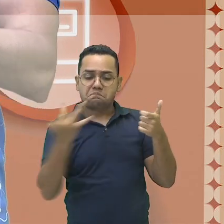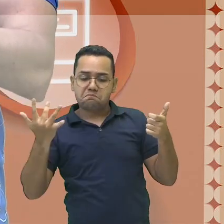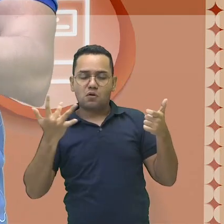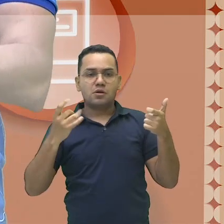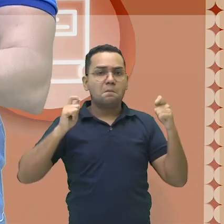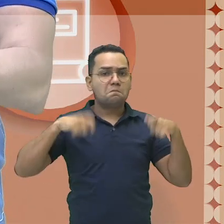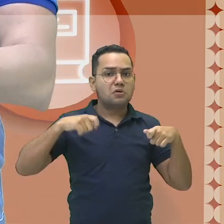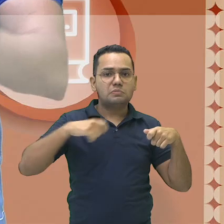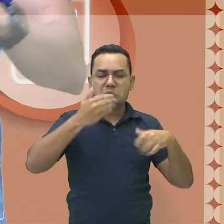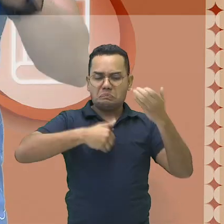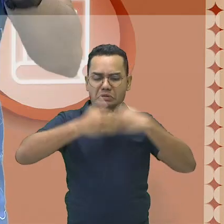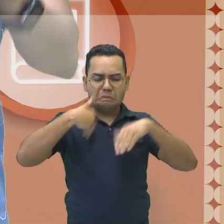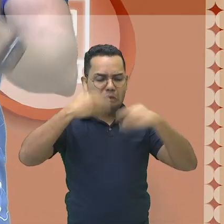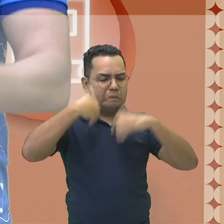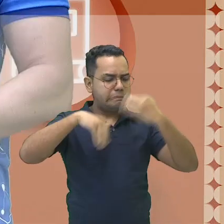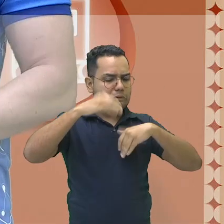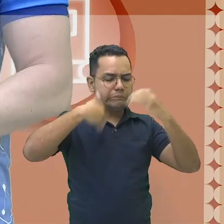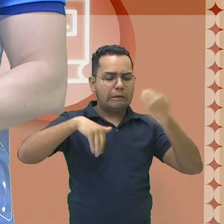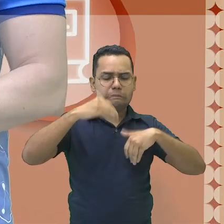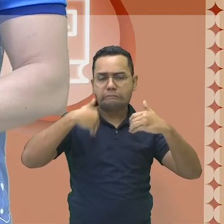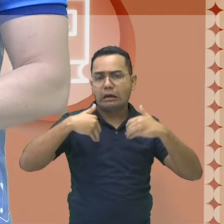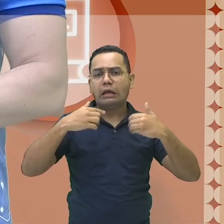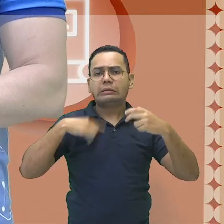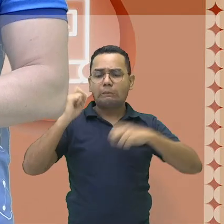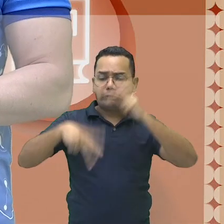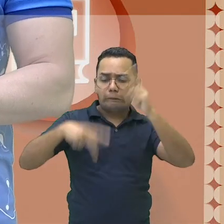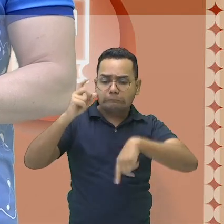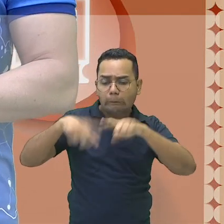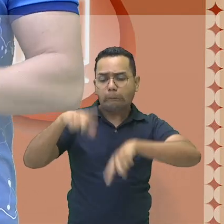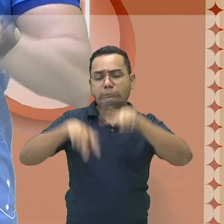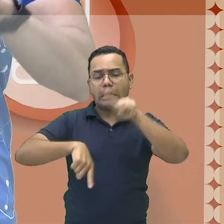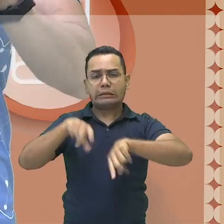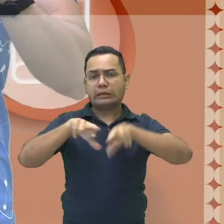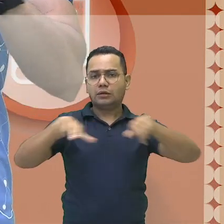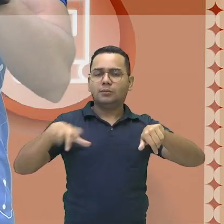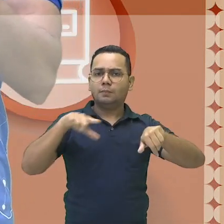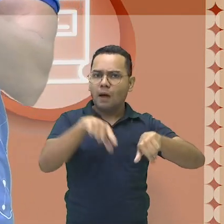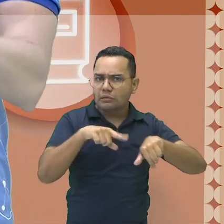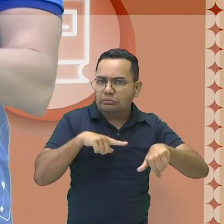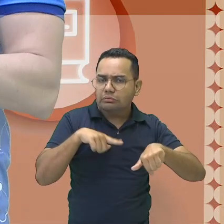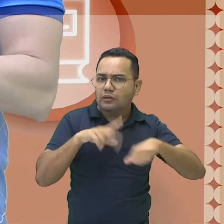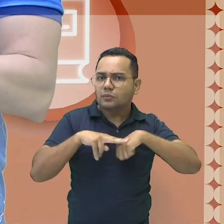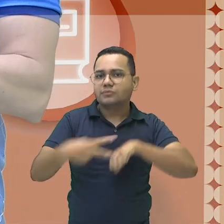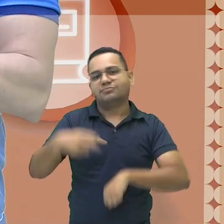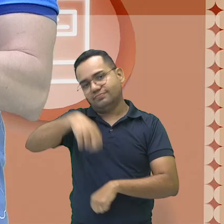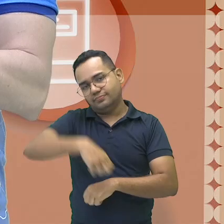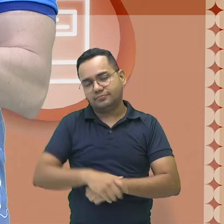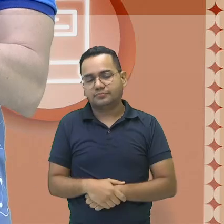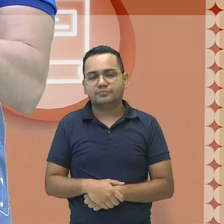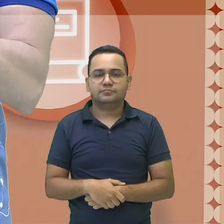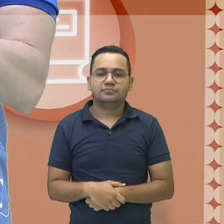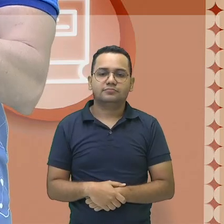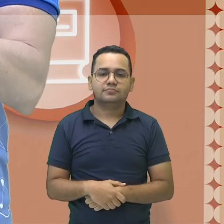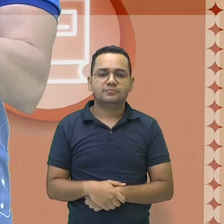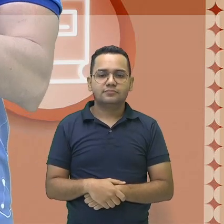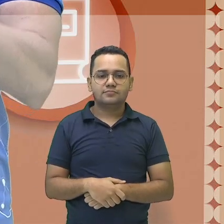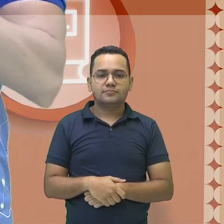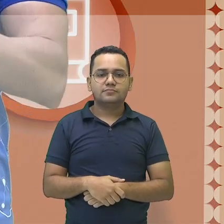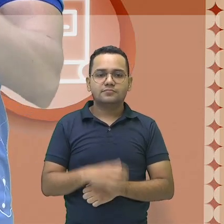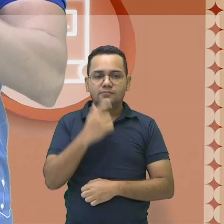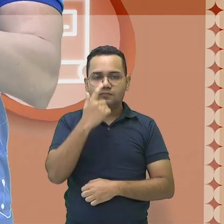lixo a gente gera e mais impactos também nós vamos ter. Temos alguns programas que têm como principal objetivo